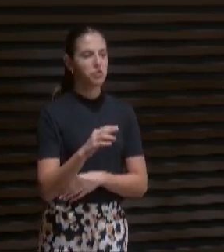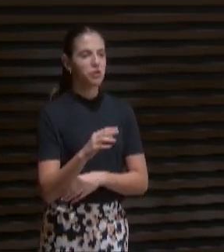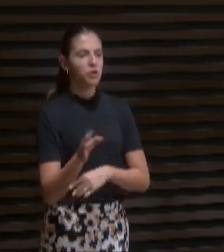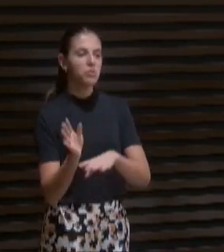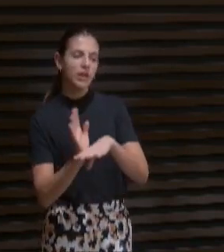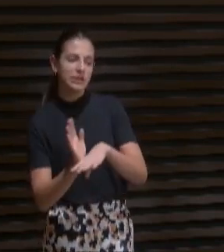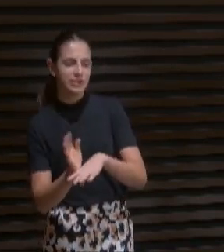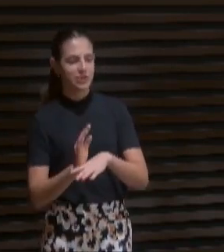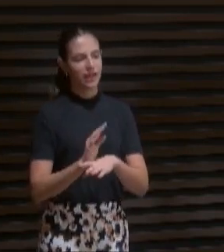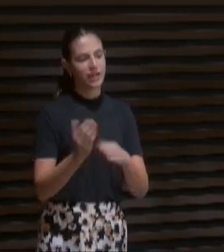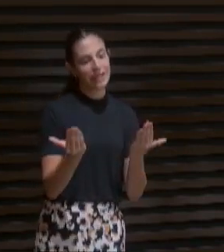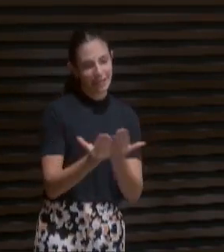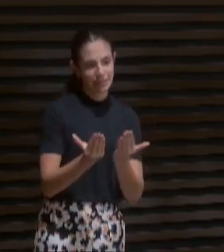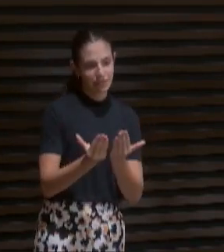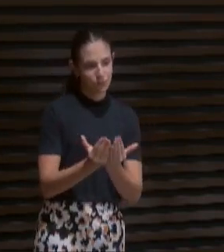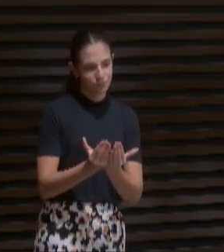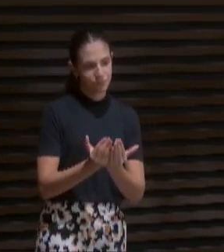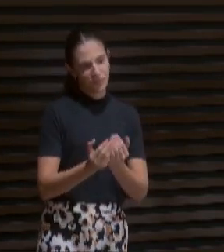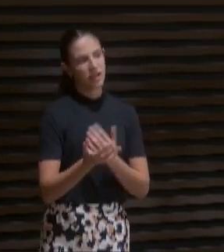ser carcomido por